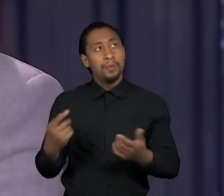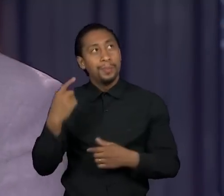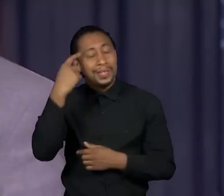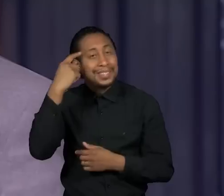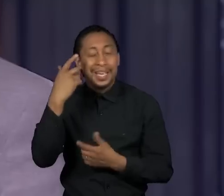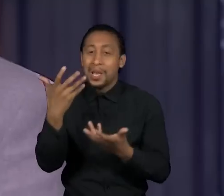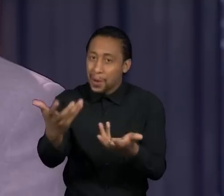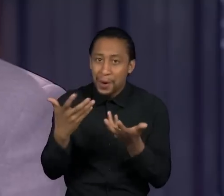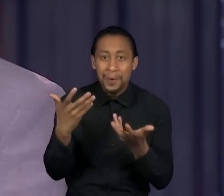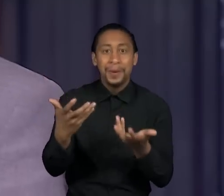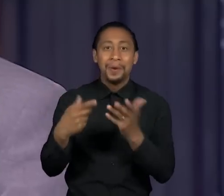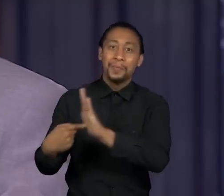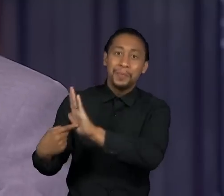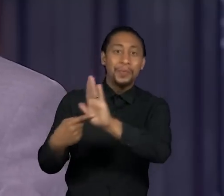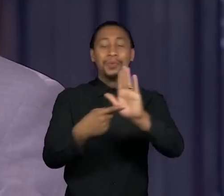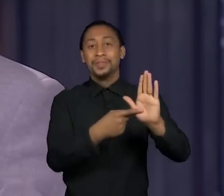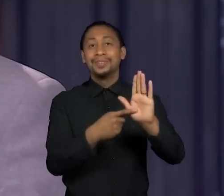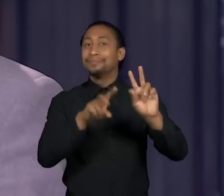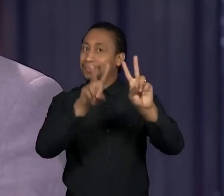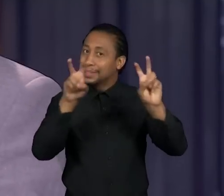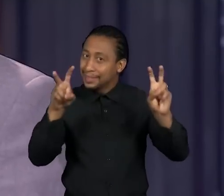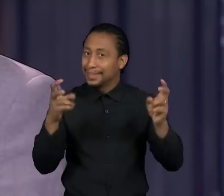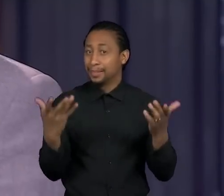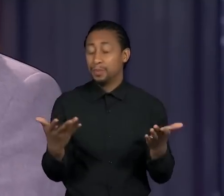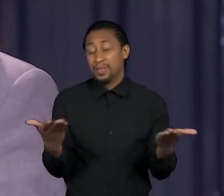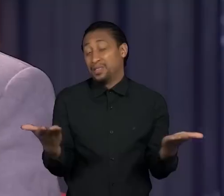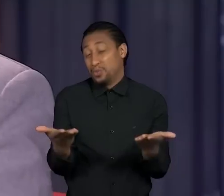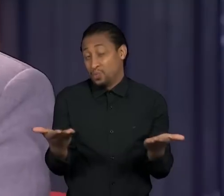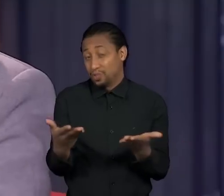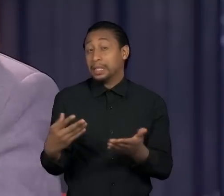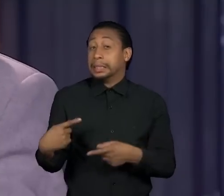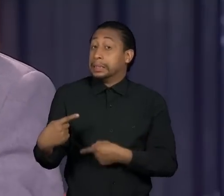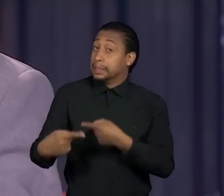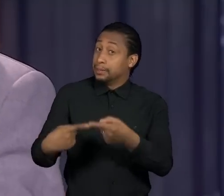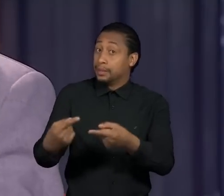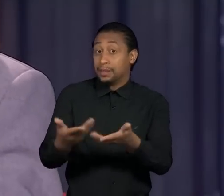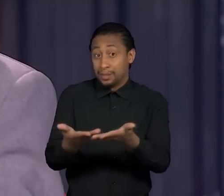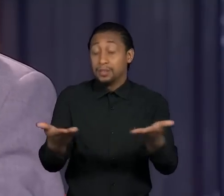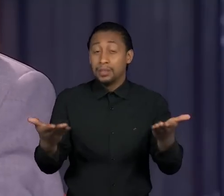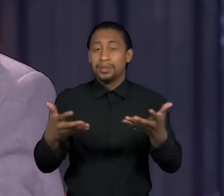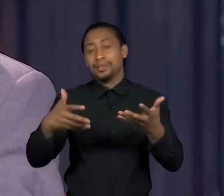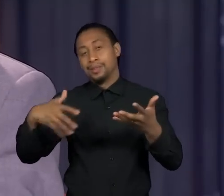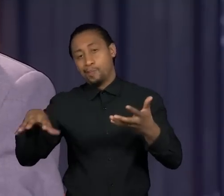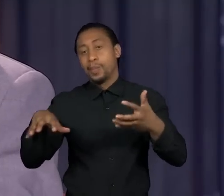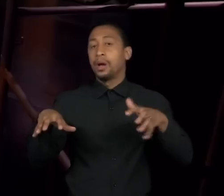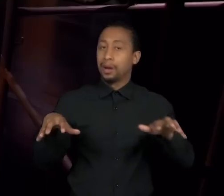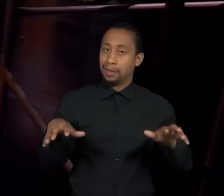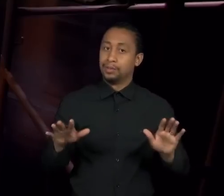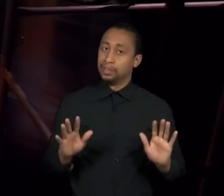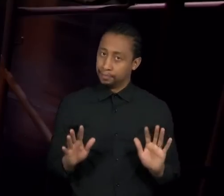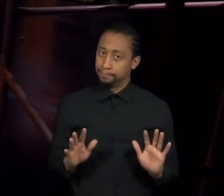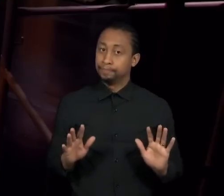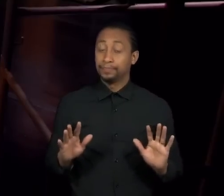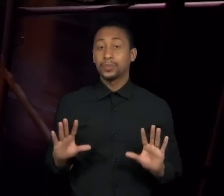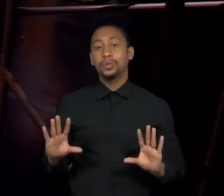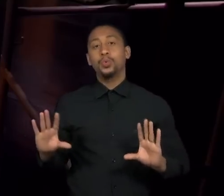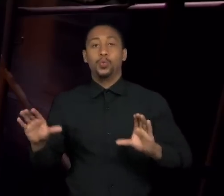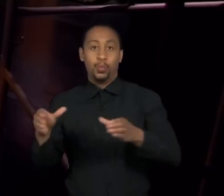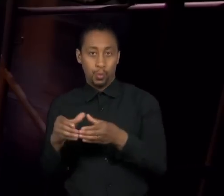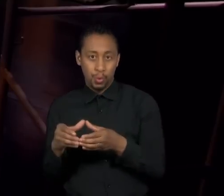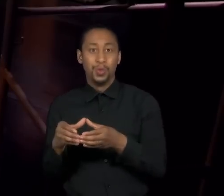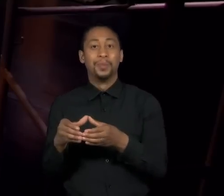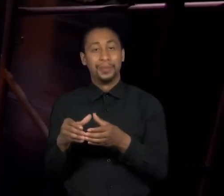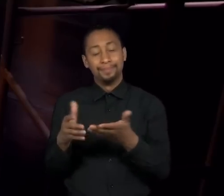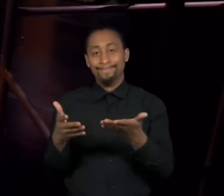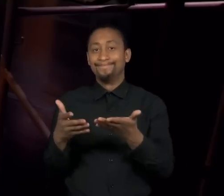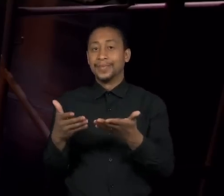isso que eu quero fazer, sacou? Então eu acho que a geração de hoje, ela tá muito dividida nesse sentido. É. A galera que tá se valendo das muletas